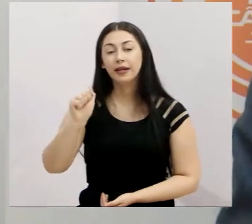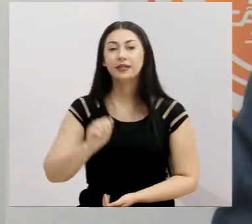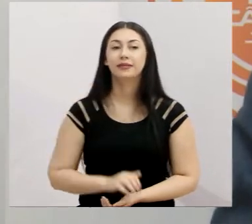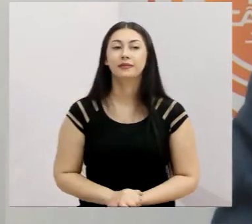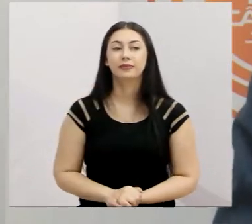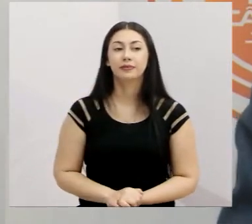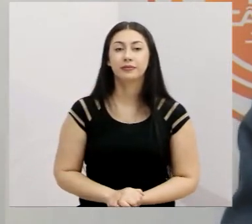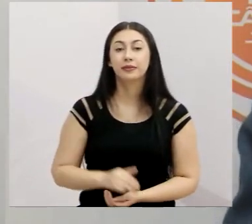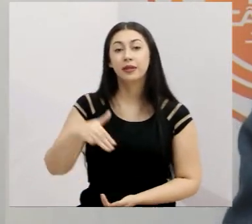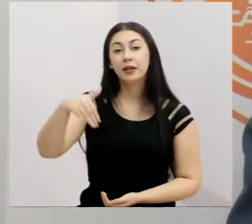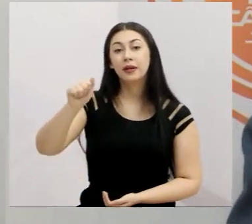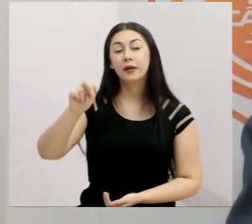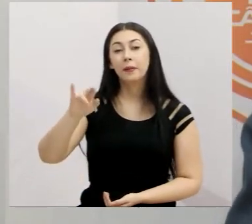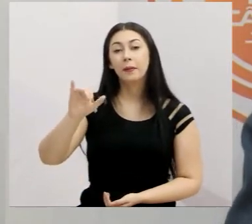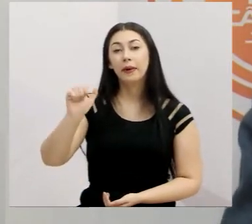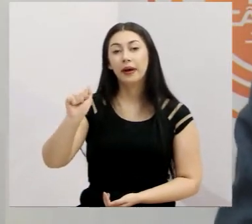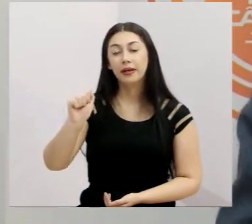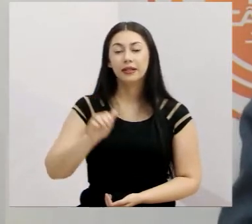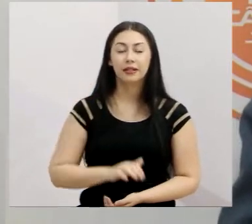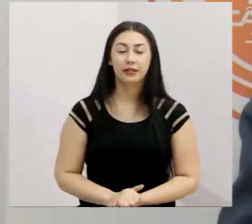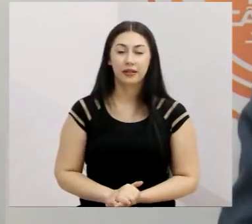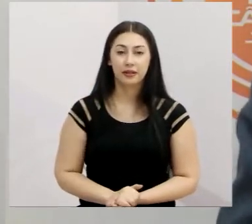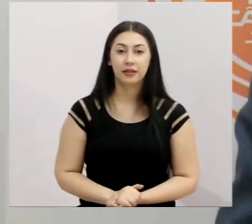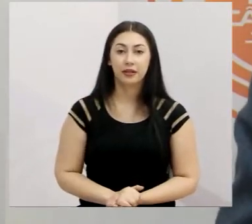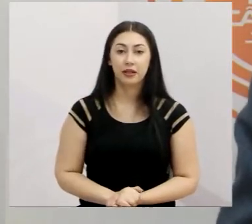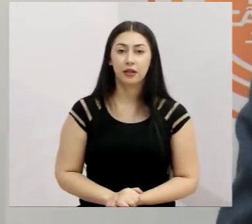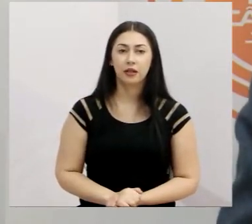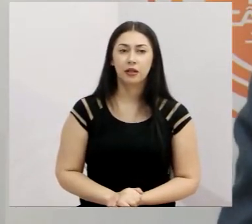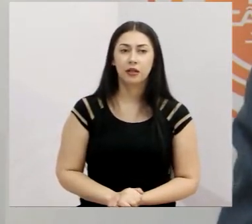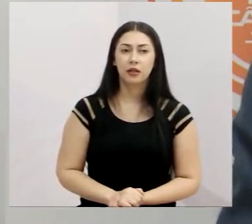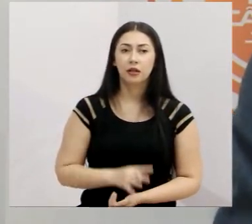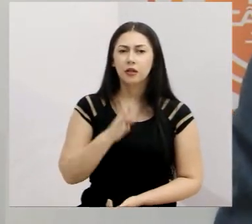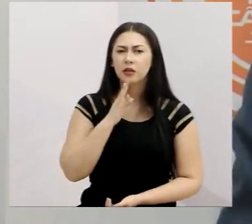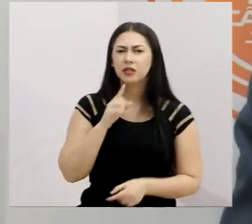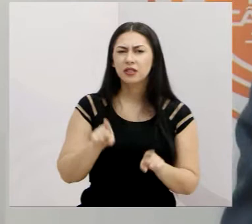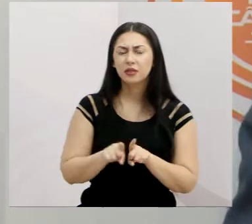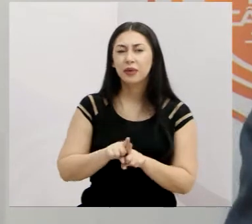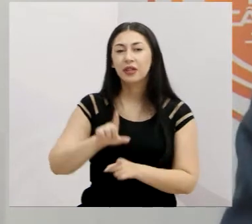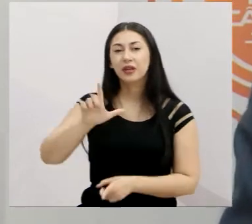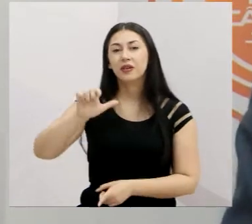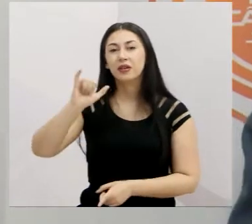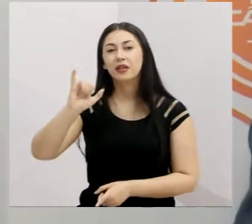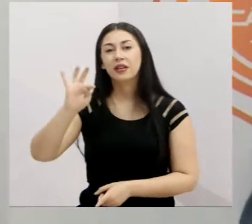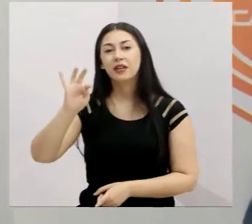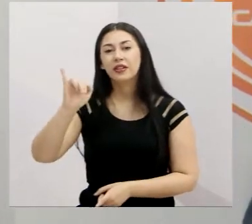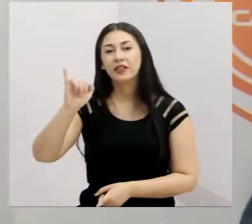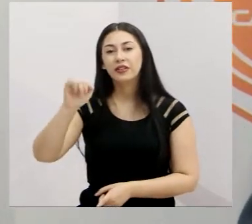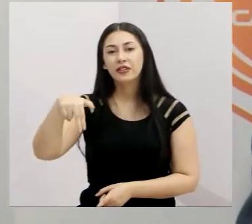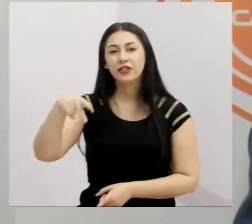isso mesmo Maria das Candeias mais conhecida como lhe tinha mulher guerreira